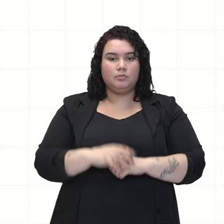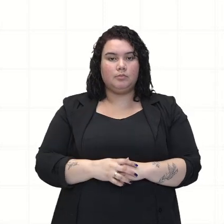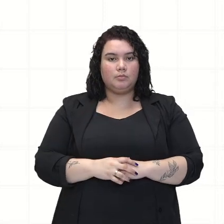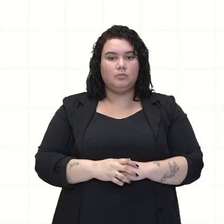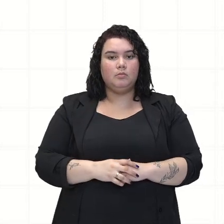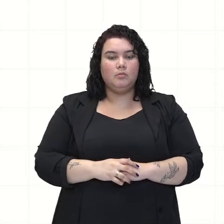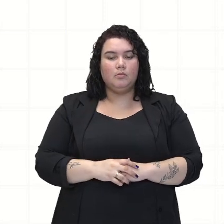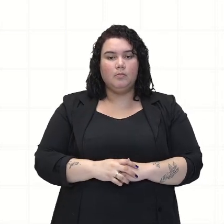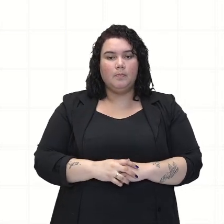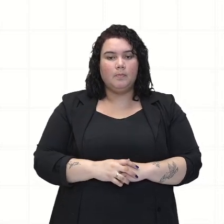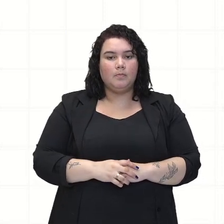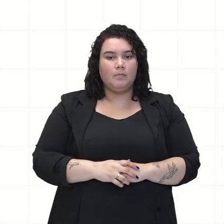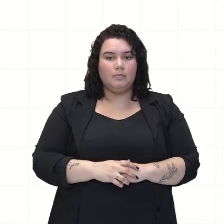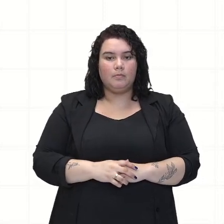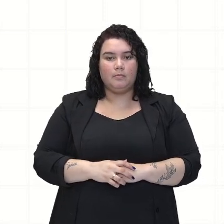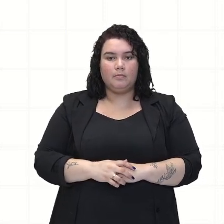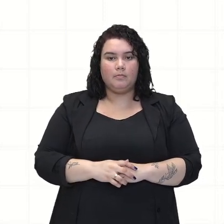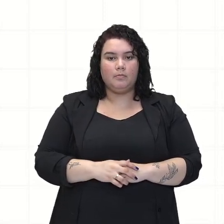né?